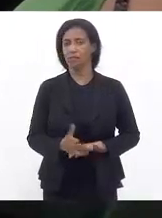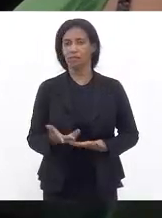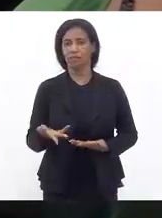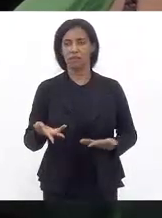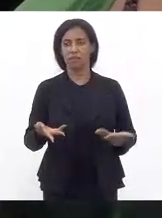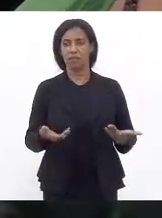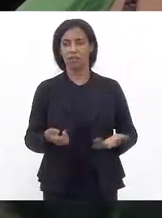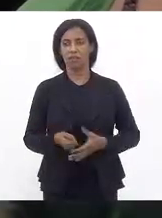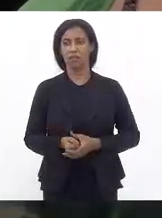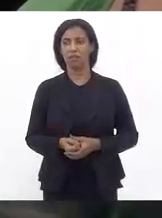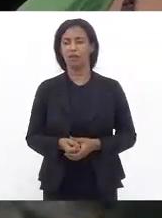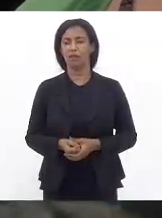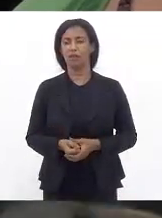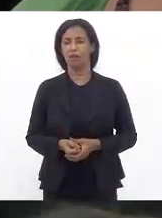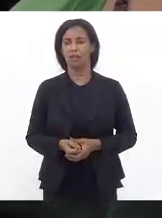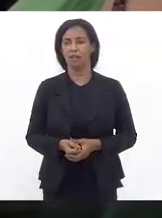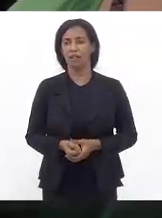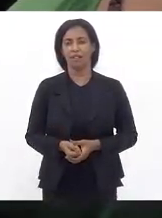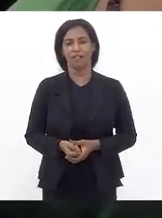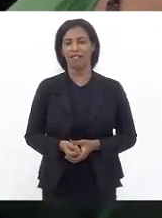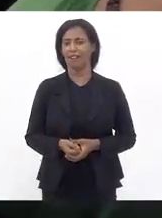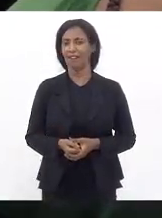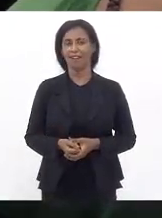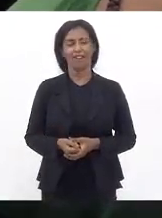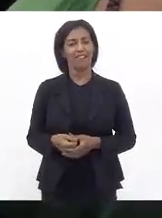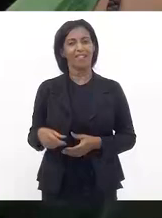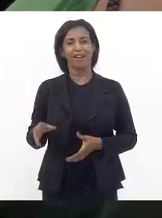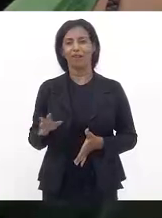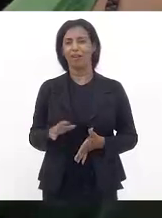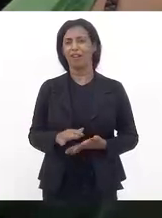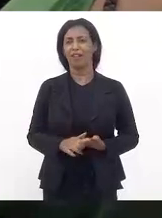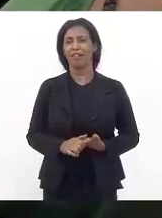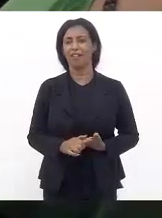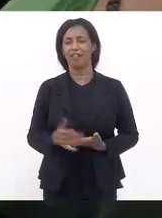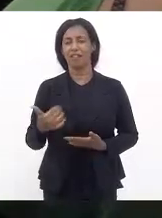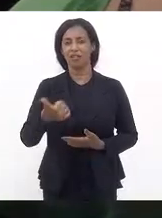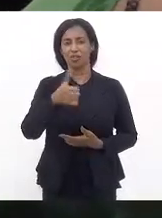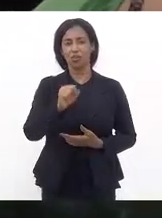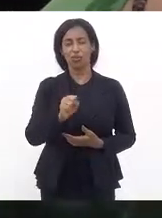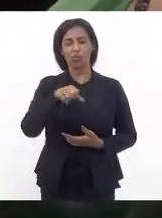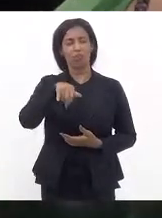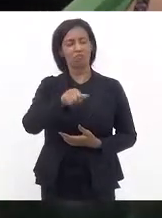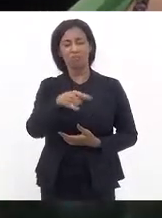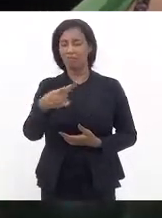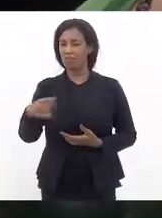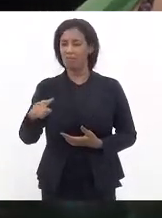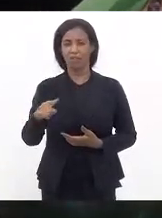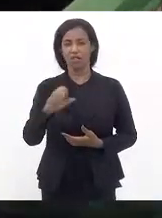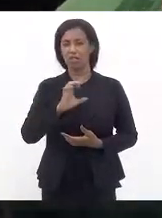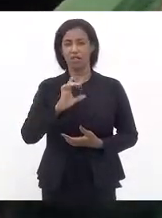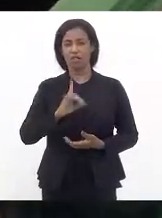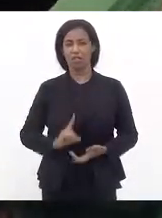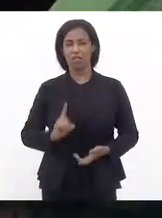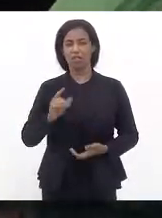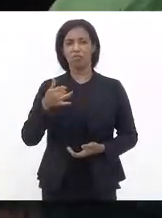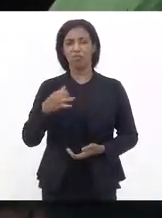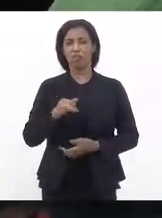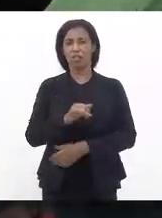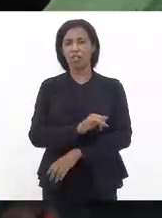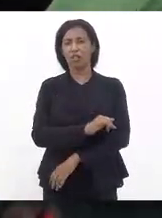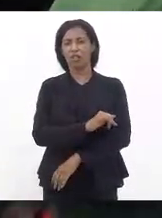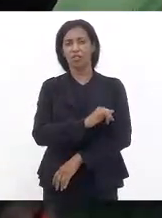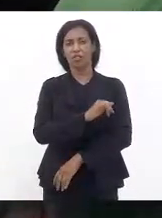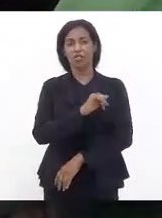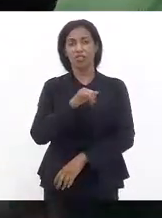apenas aqueles que nos colocaram aqui mas a todos e todos os 18 milhões de cidadãos Fluminenses